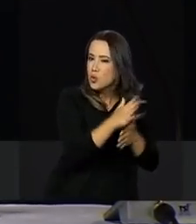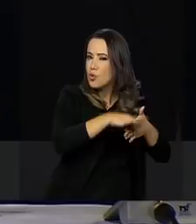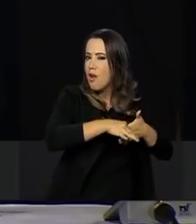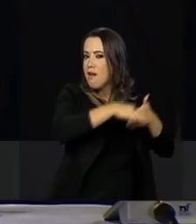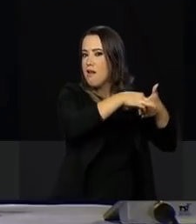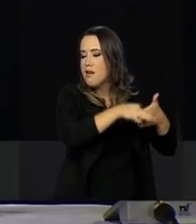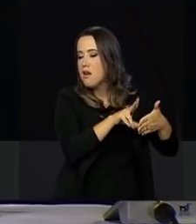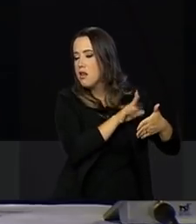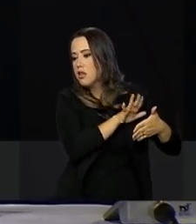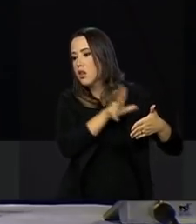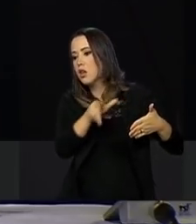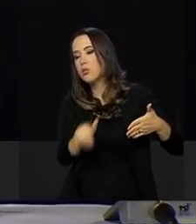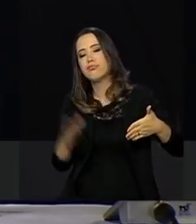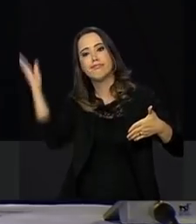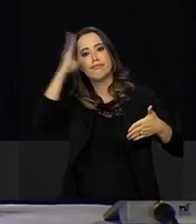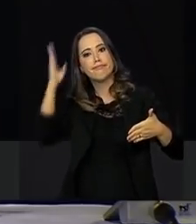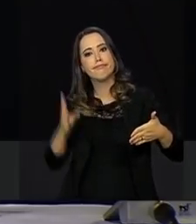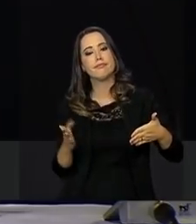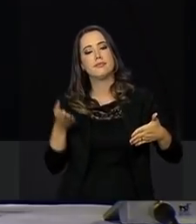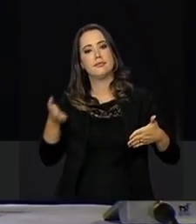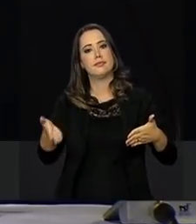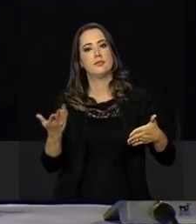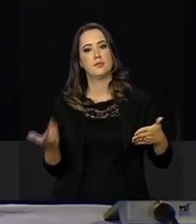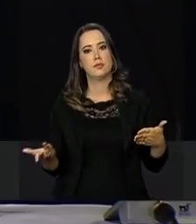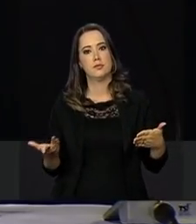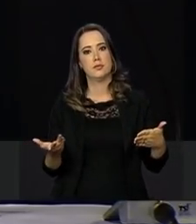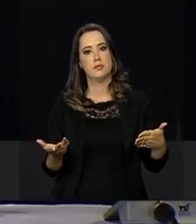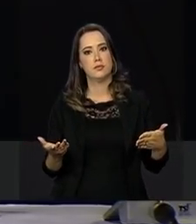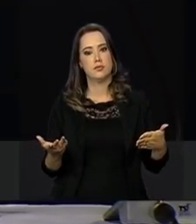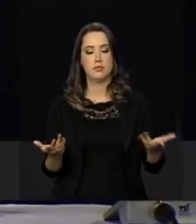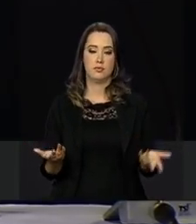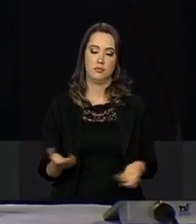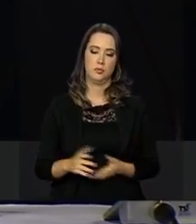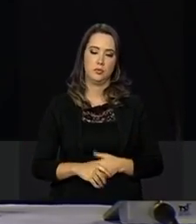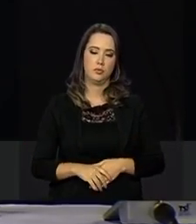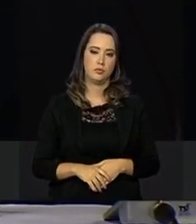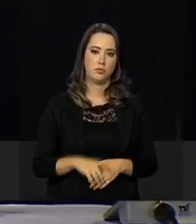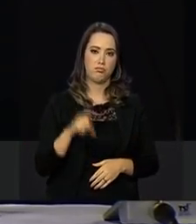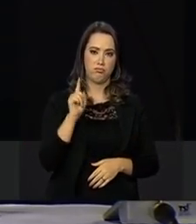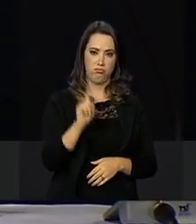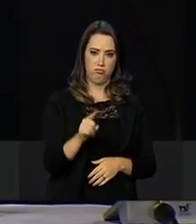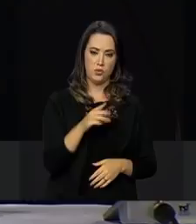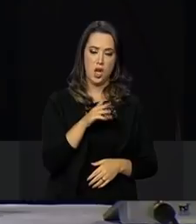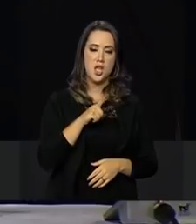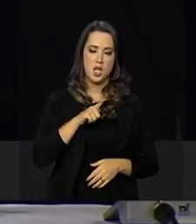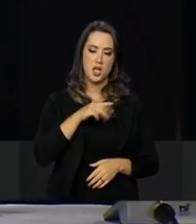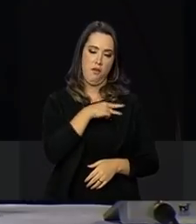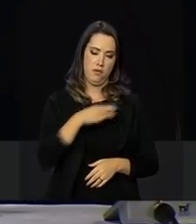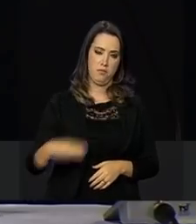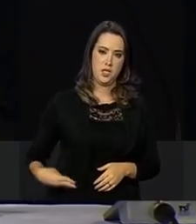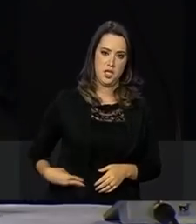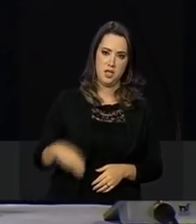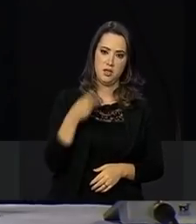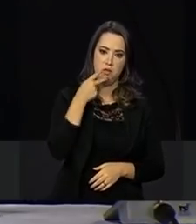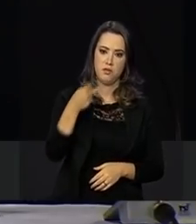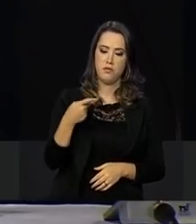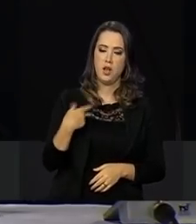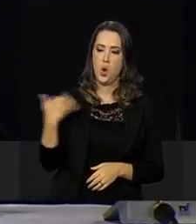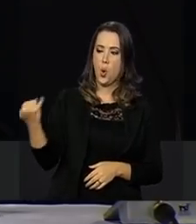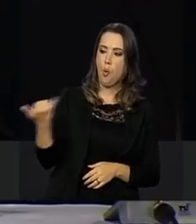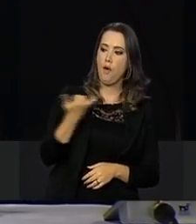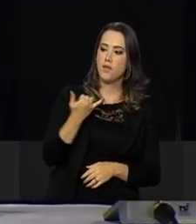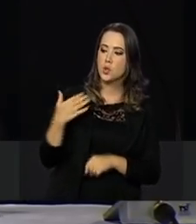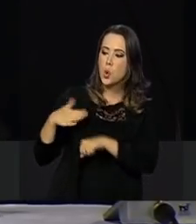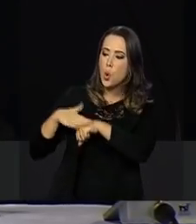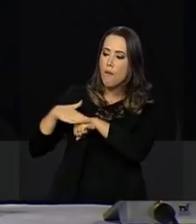diretor, melhor dizendo, ministro do GSI, ministro Estigoen, cuidou de me trazer o